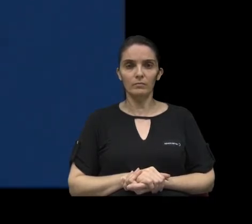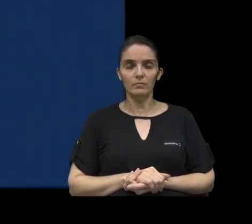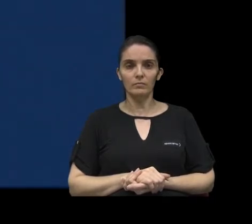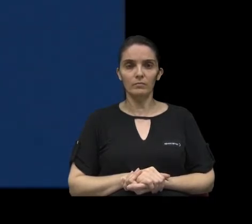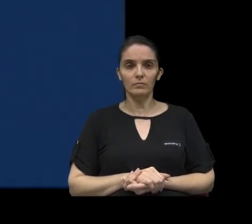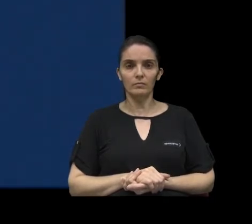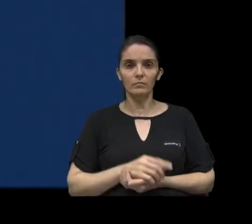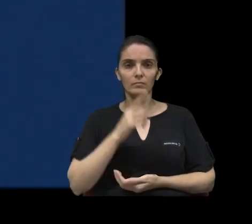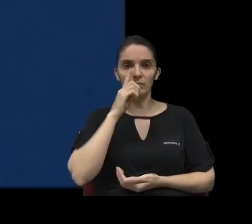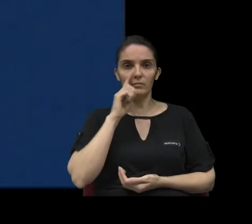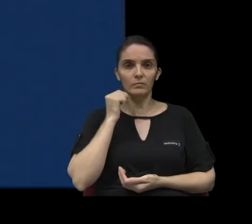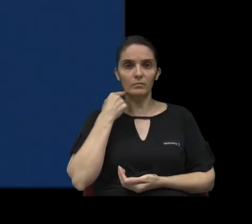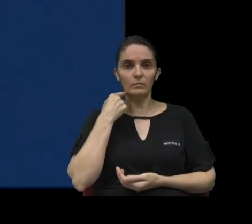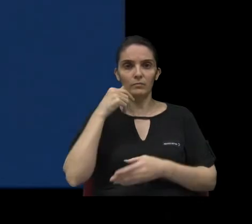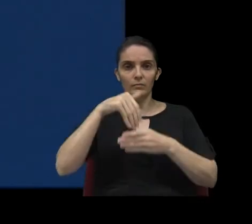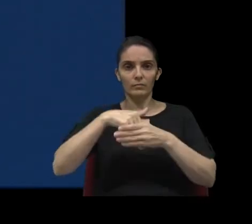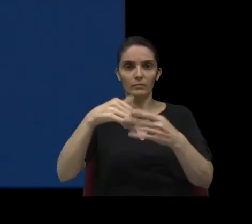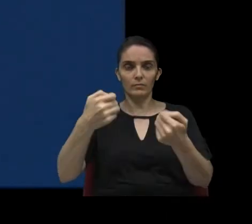Newton Santos.